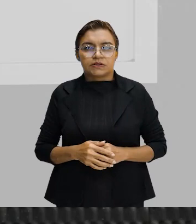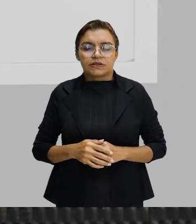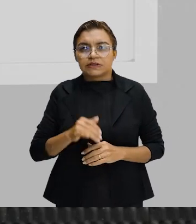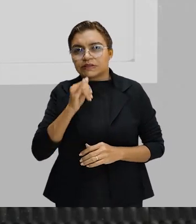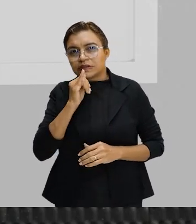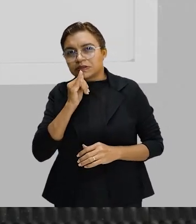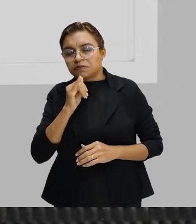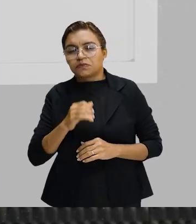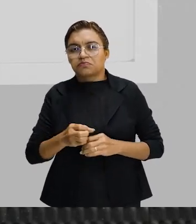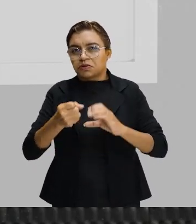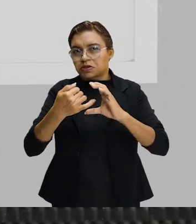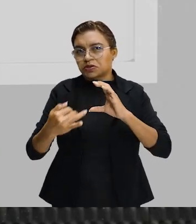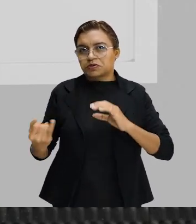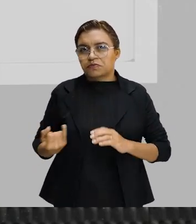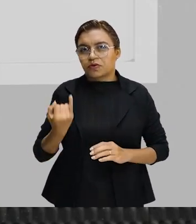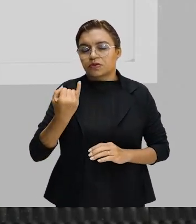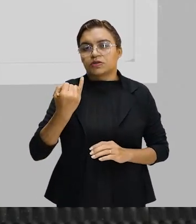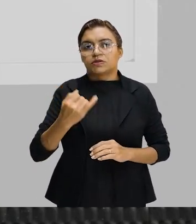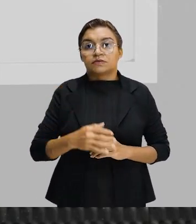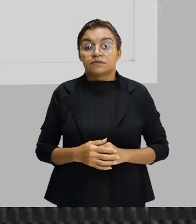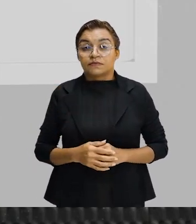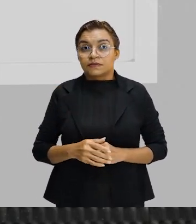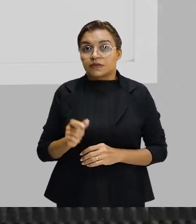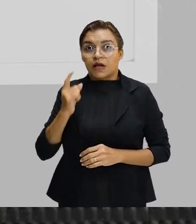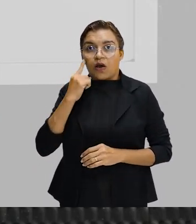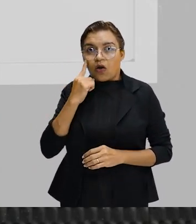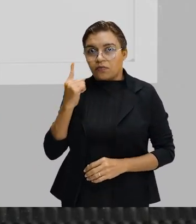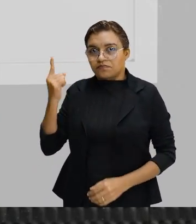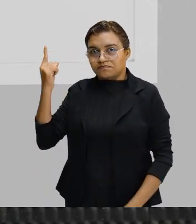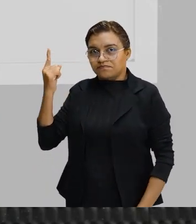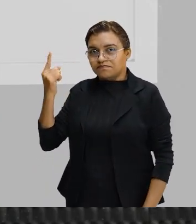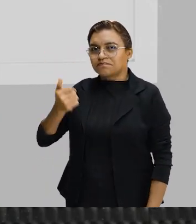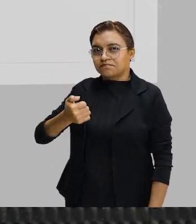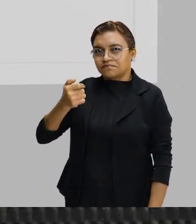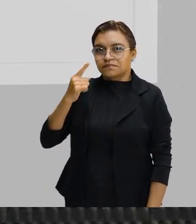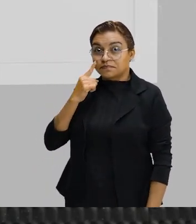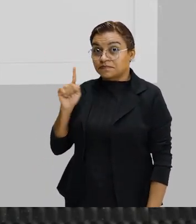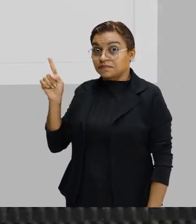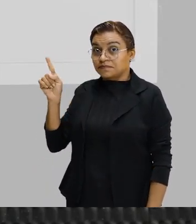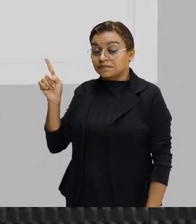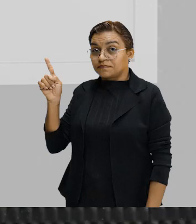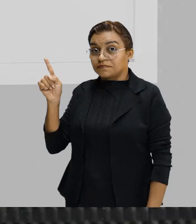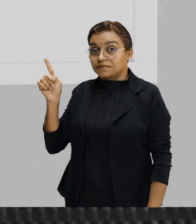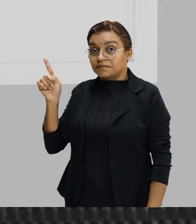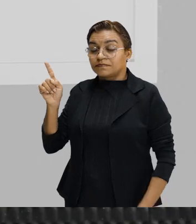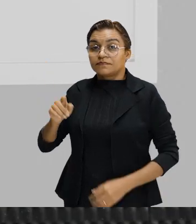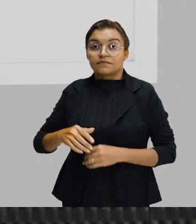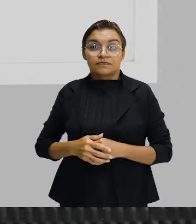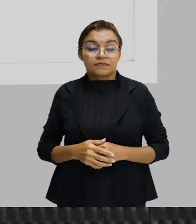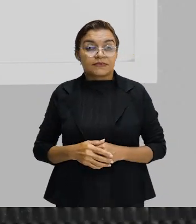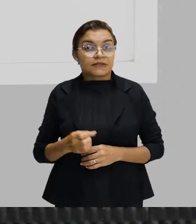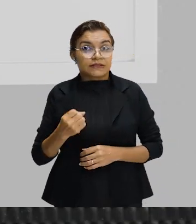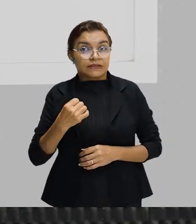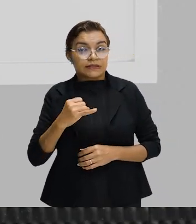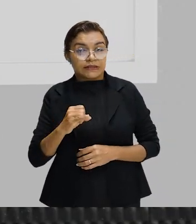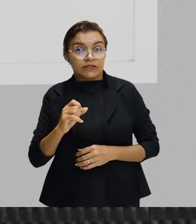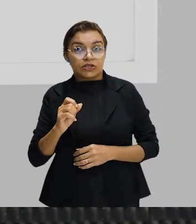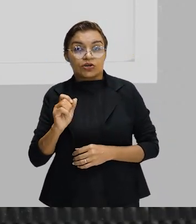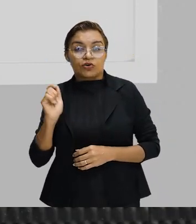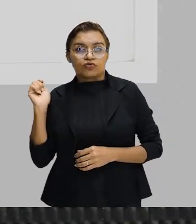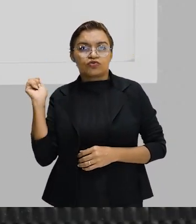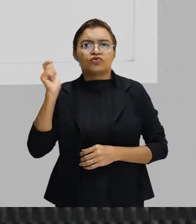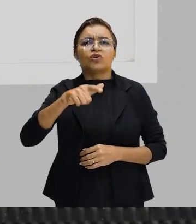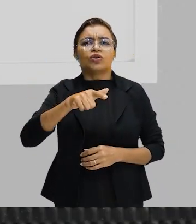hoje deste sólido é que este pincel, por exemplo, este pincel, se eu arremessar